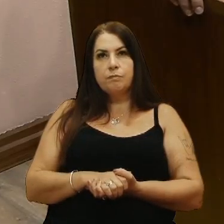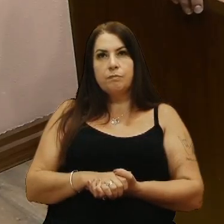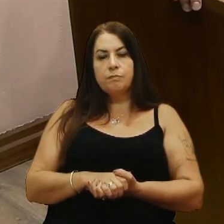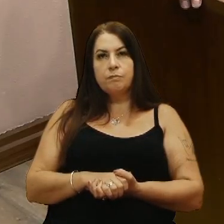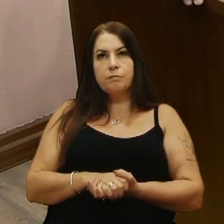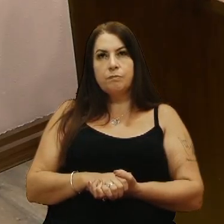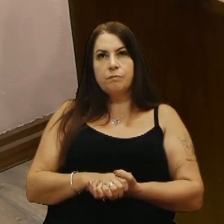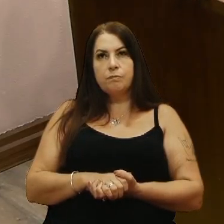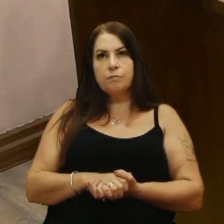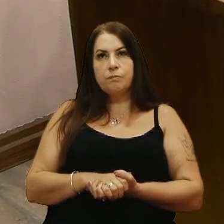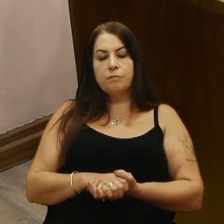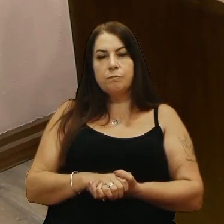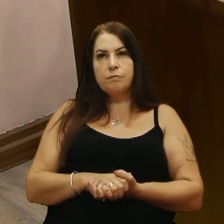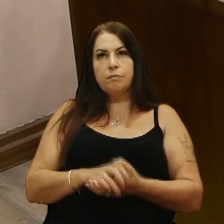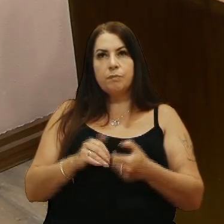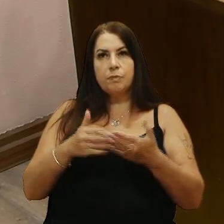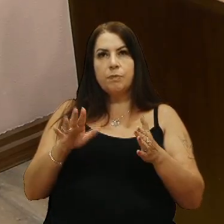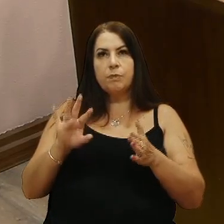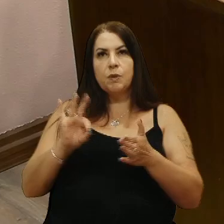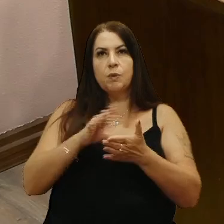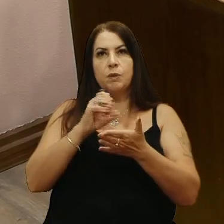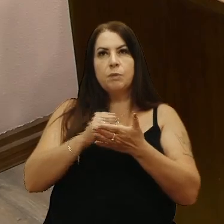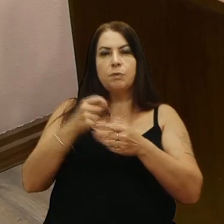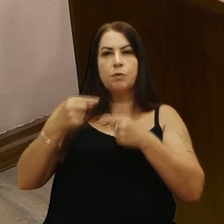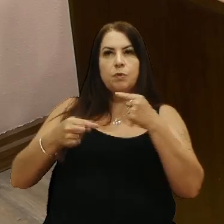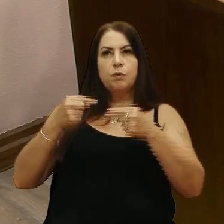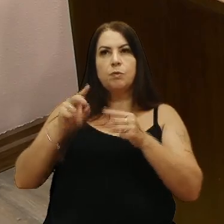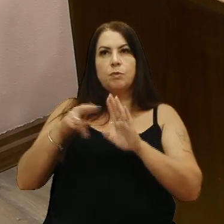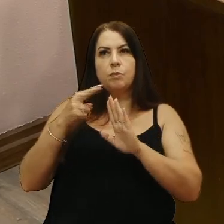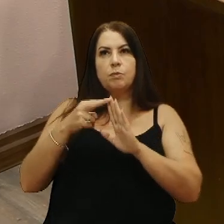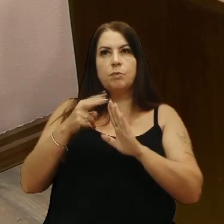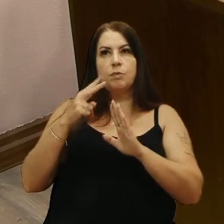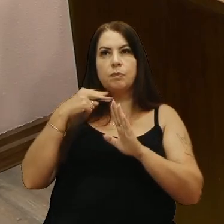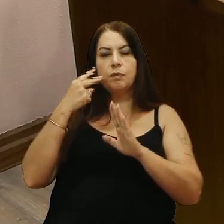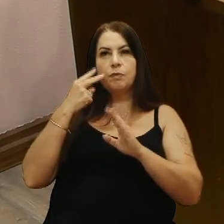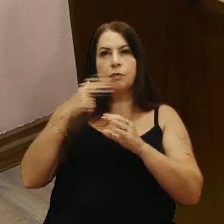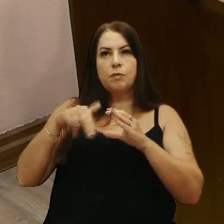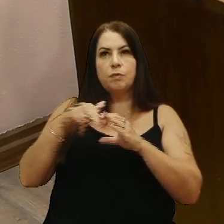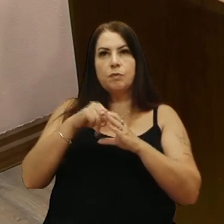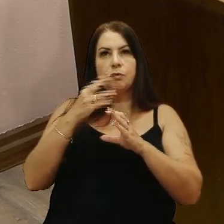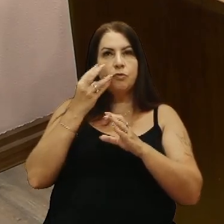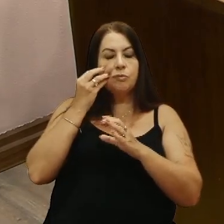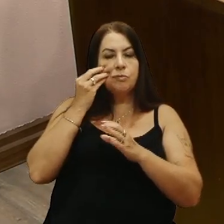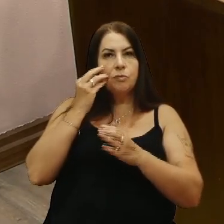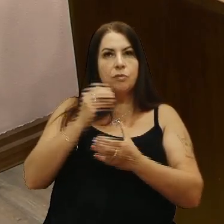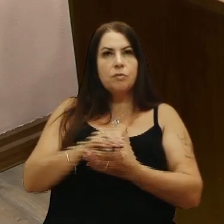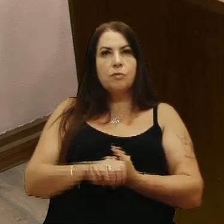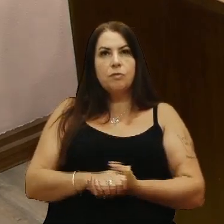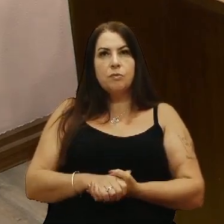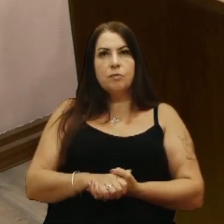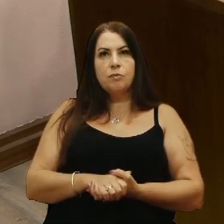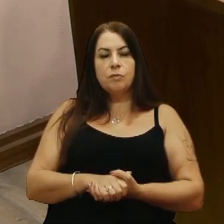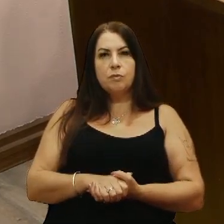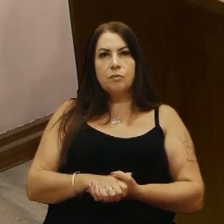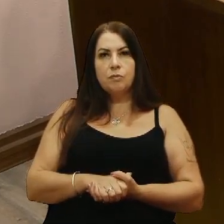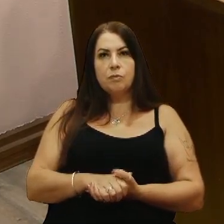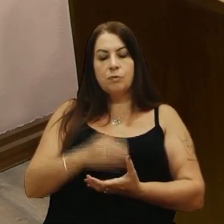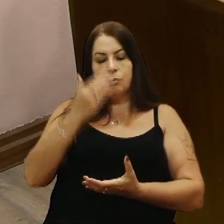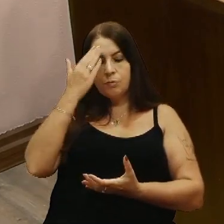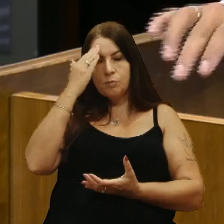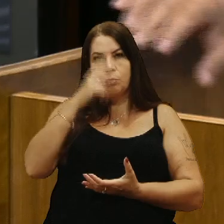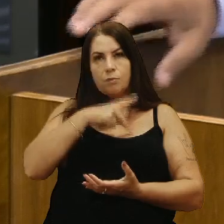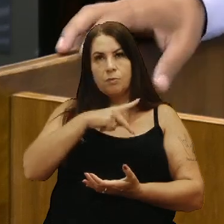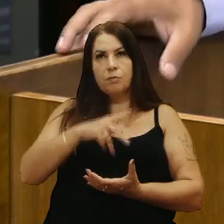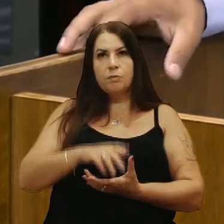Tá, em discussão. Declaro abertas as inscrições para a discussão do requerimento. Com a palavra da tribuna, o vereador José de Abreu. Jack. Obrigado,